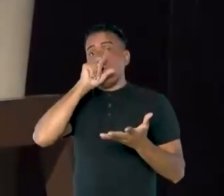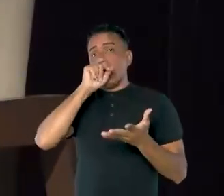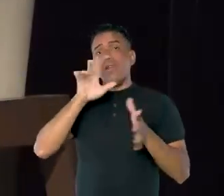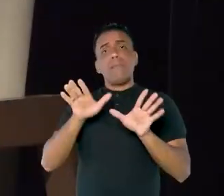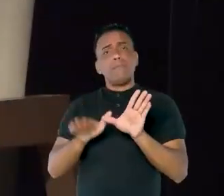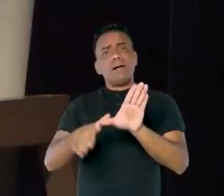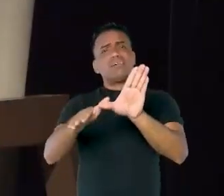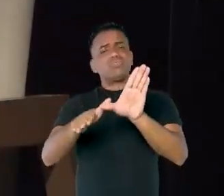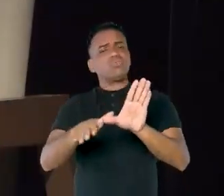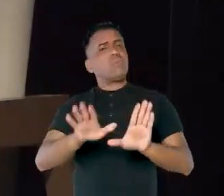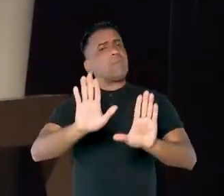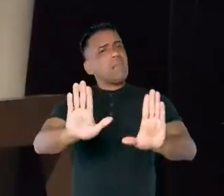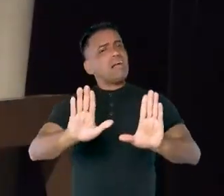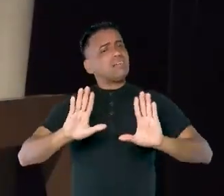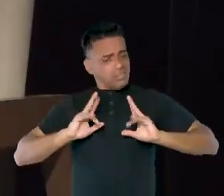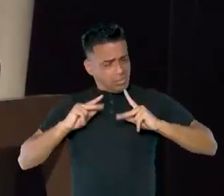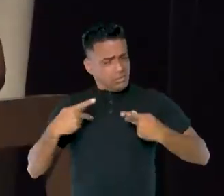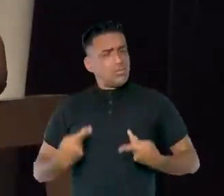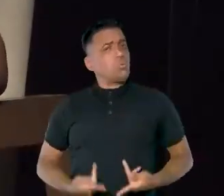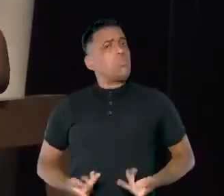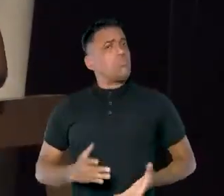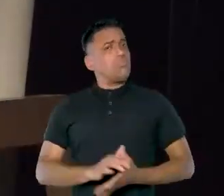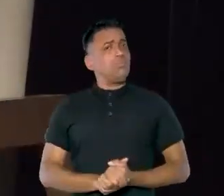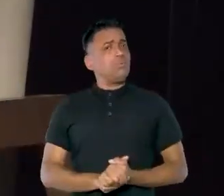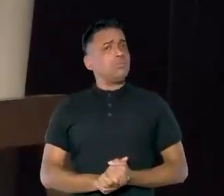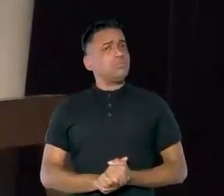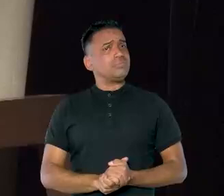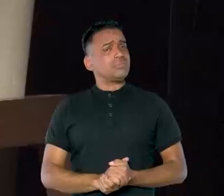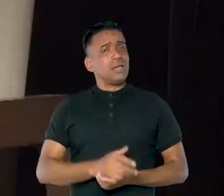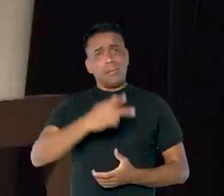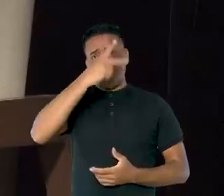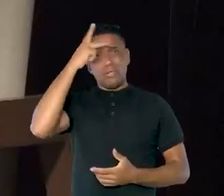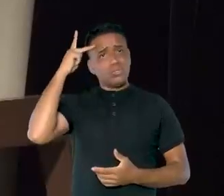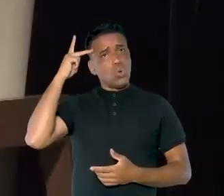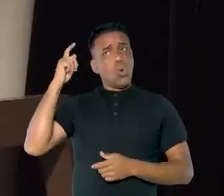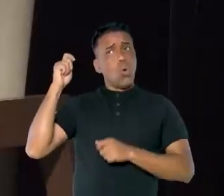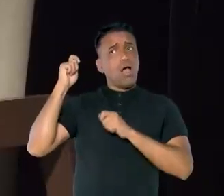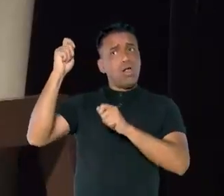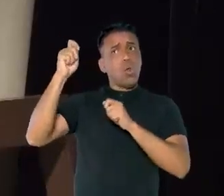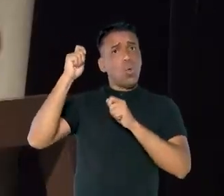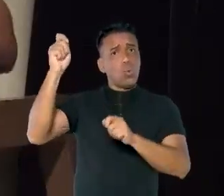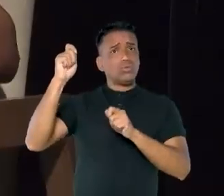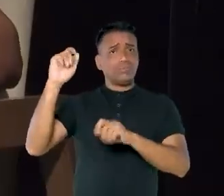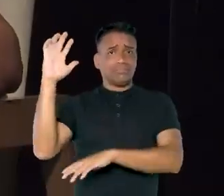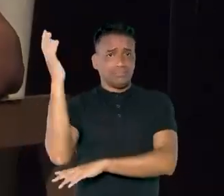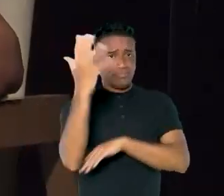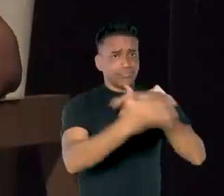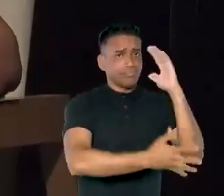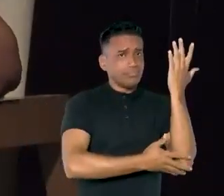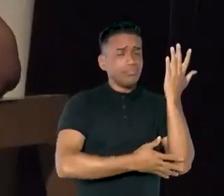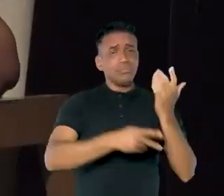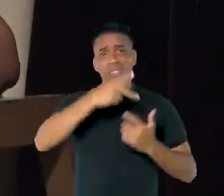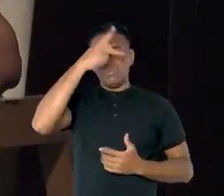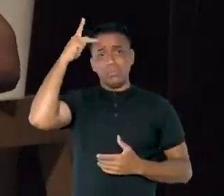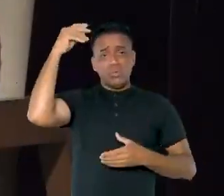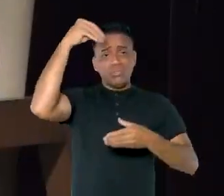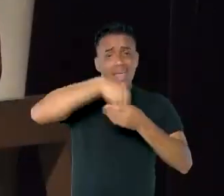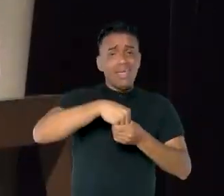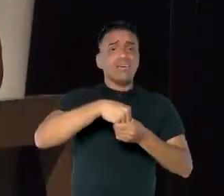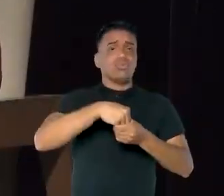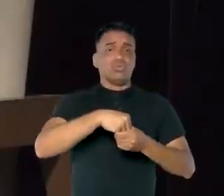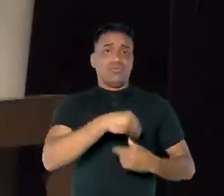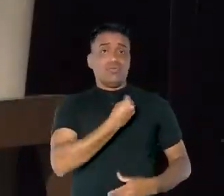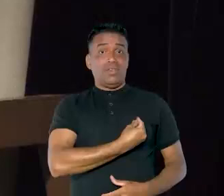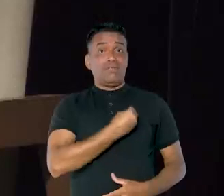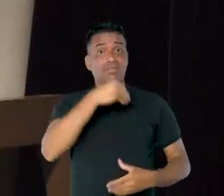seres humanos? A gente nunca ouve ambientalista falar das pessoas que estão dentro daquele território. A gente